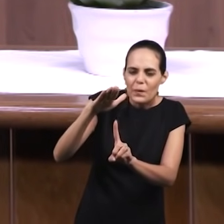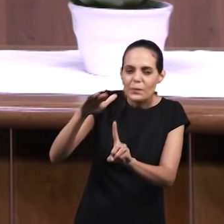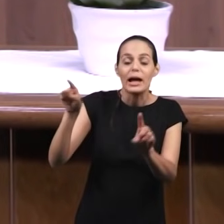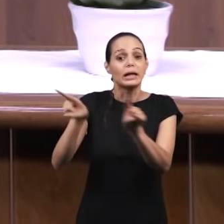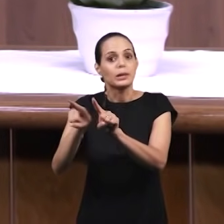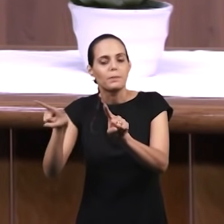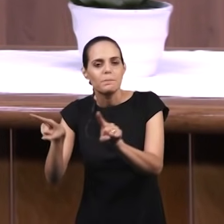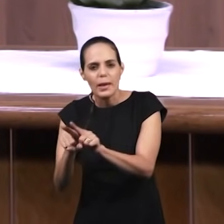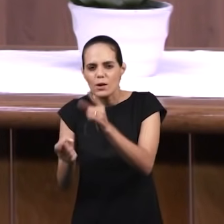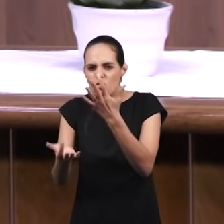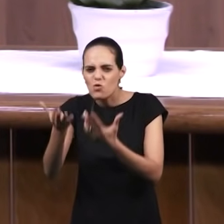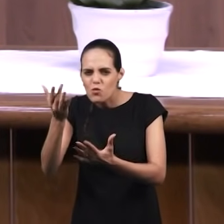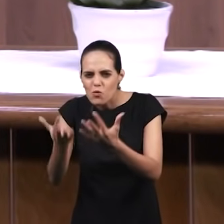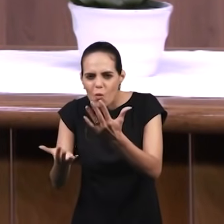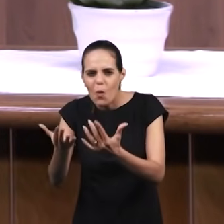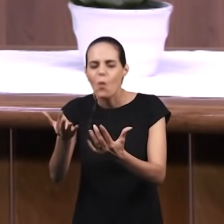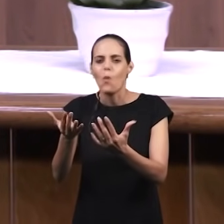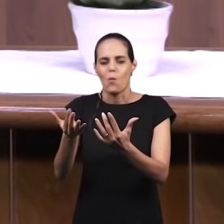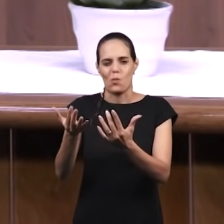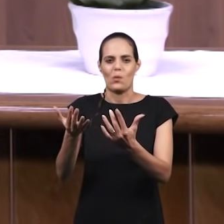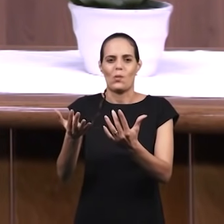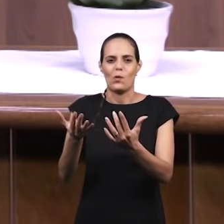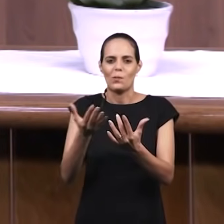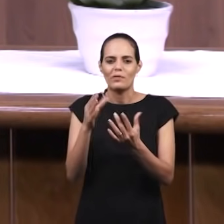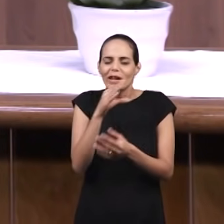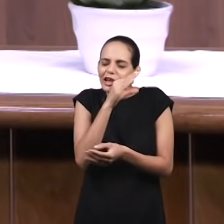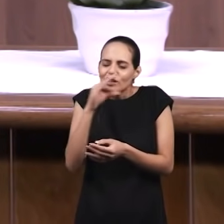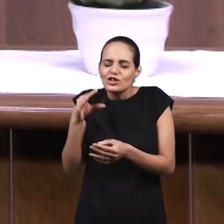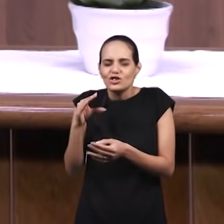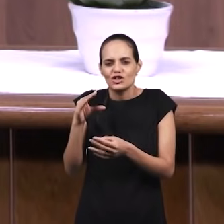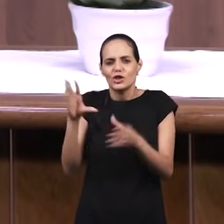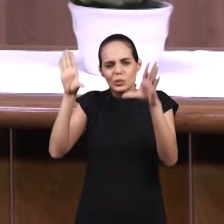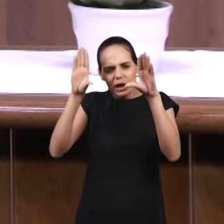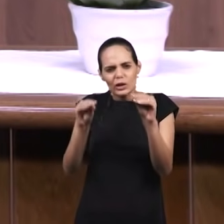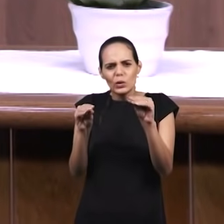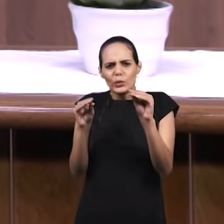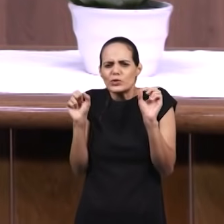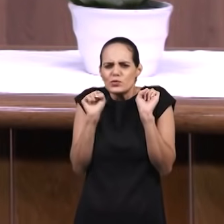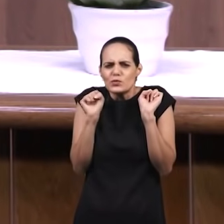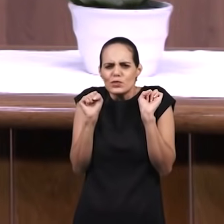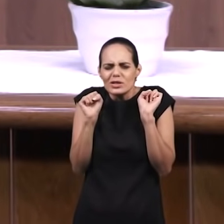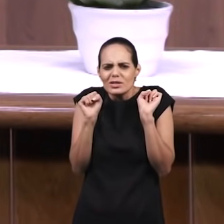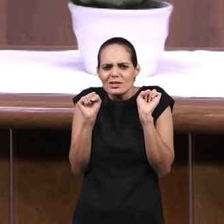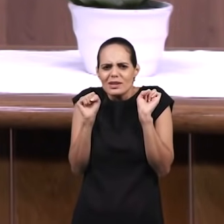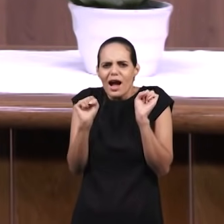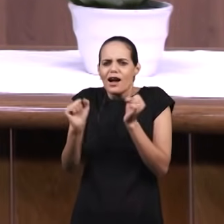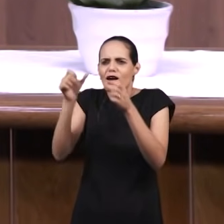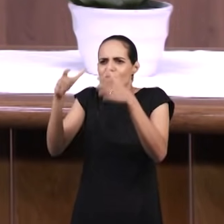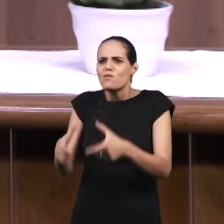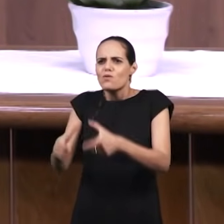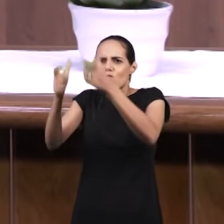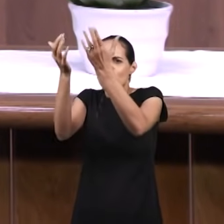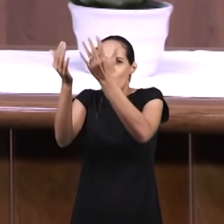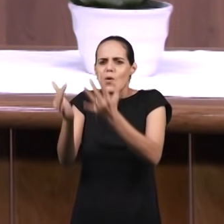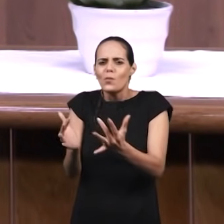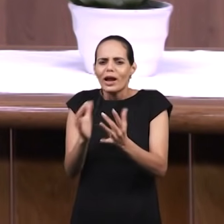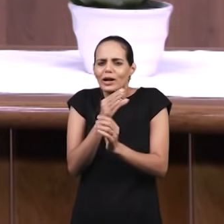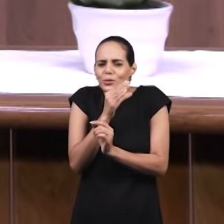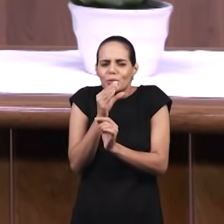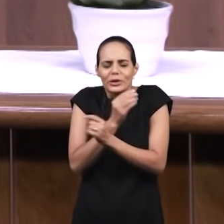prover o fogo para aquecer na noite fria. Deus vai conduzir a sua